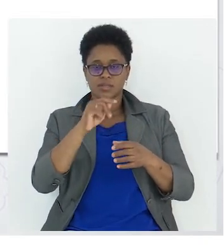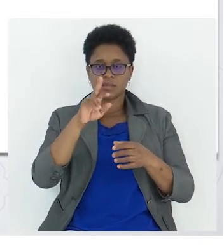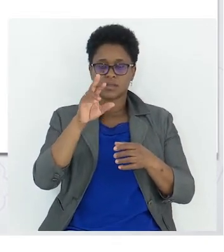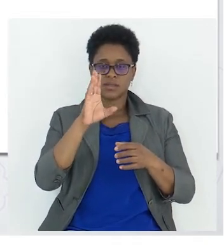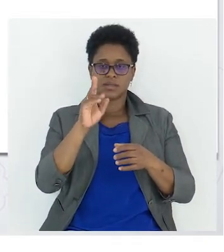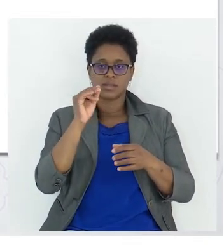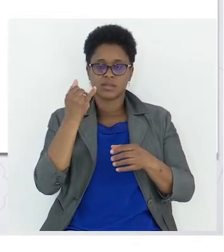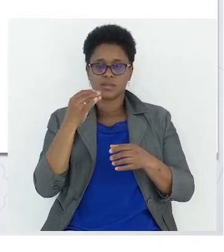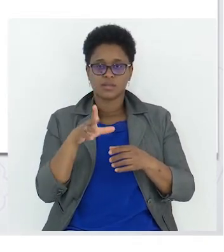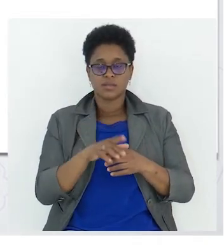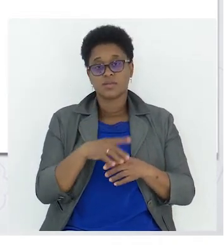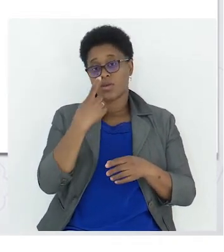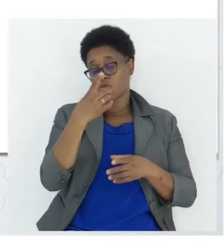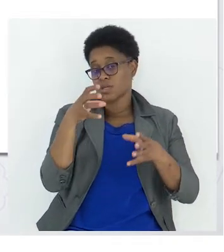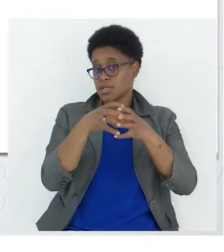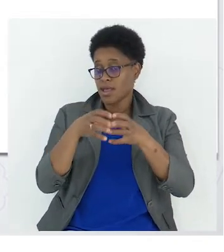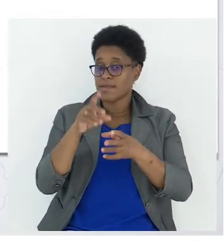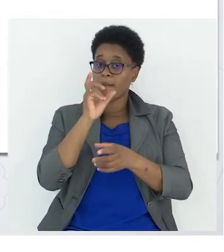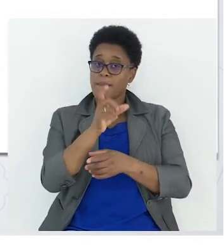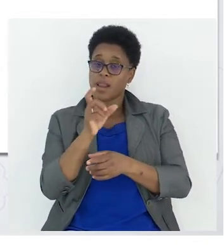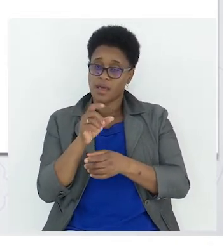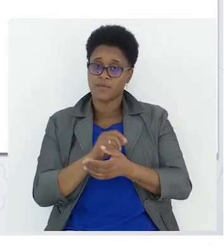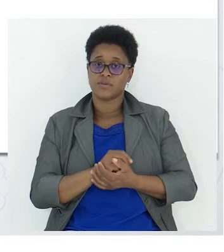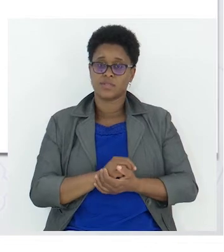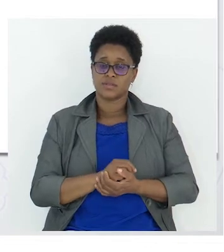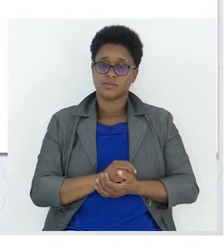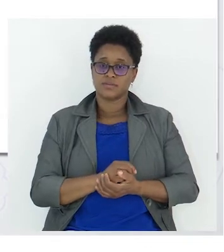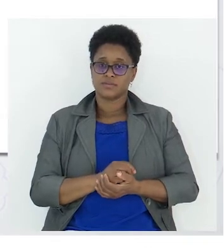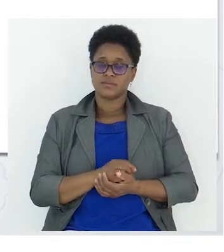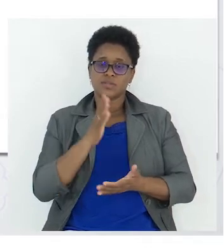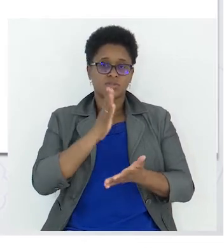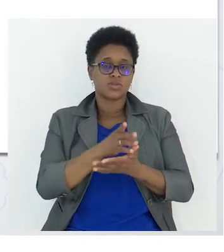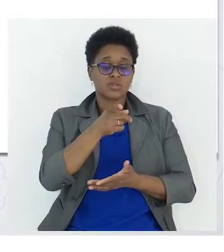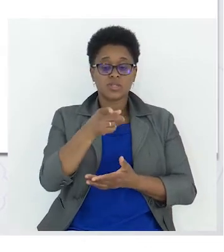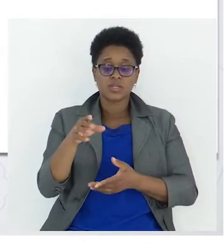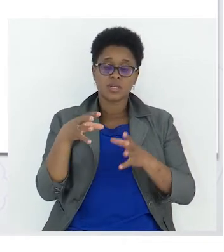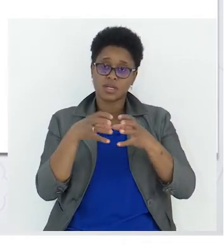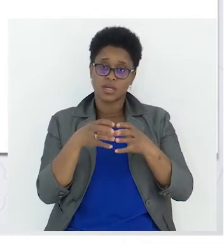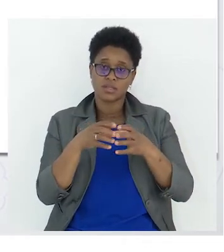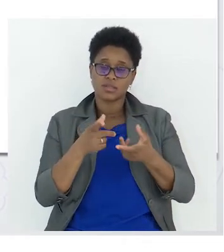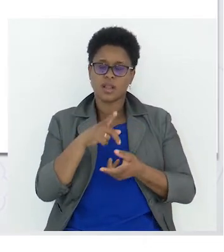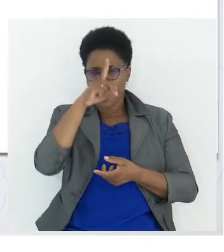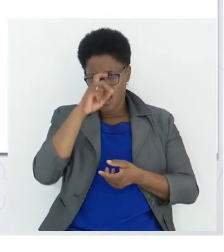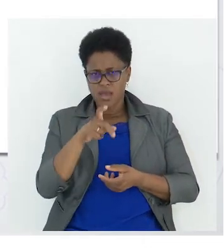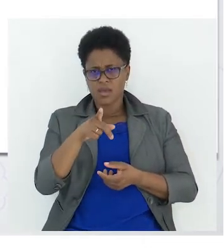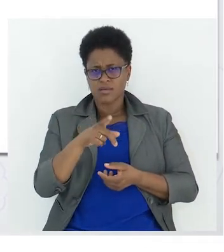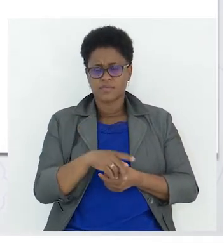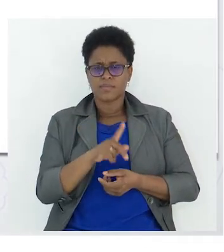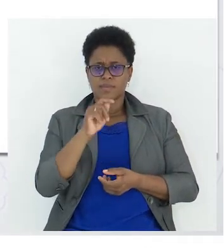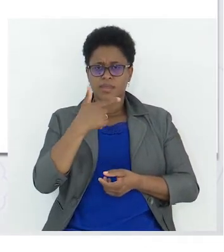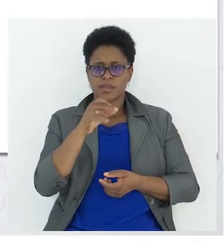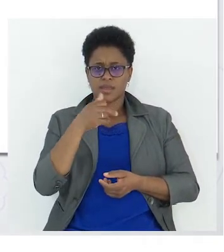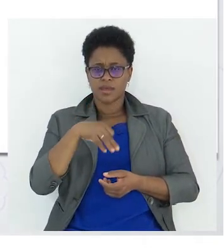interjeição é uma das classes de palavras que só se indica a classe. Lembra da etapa